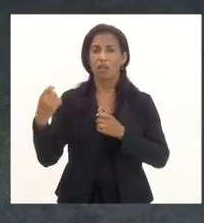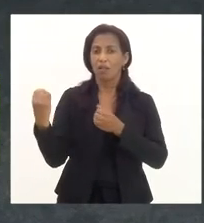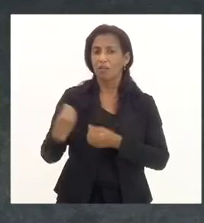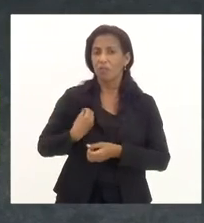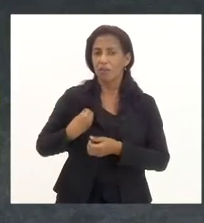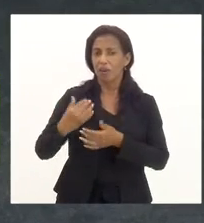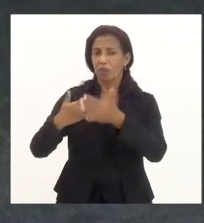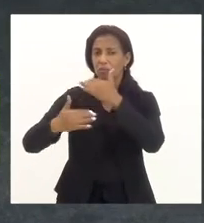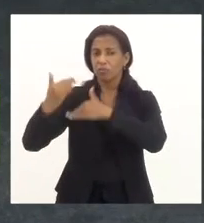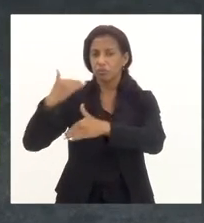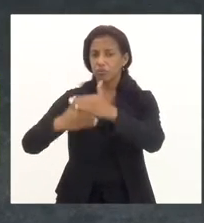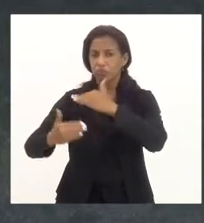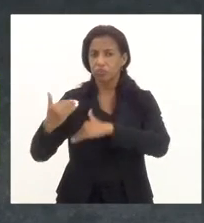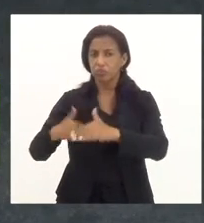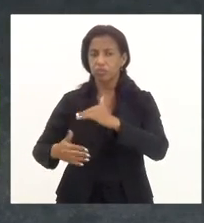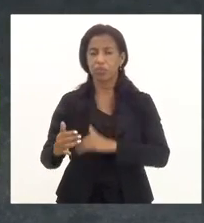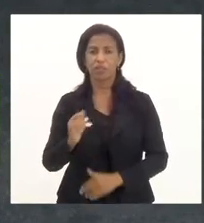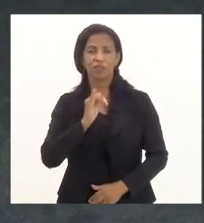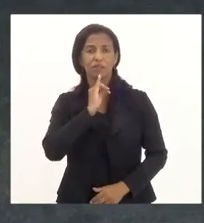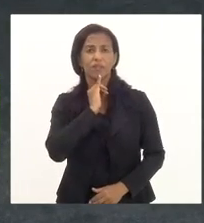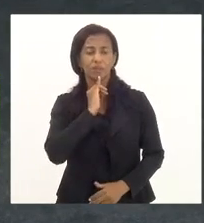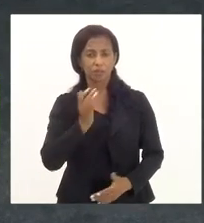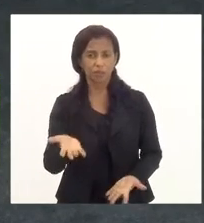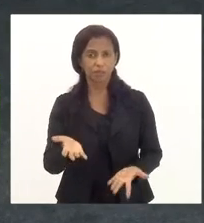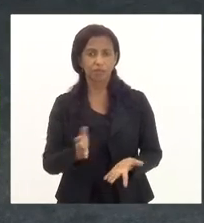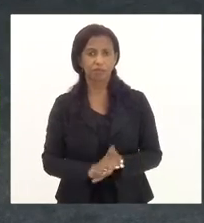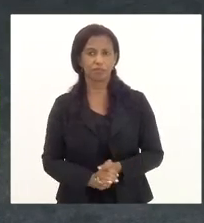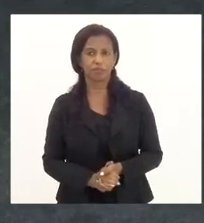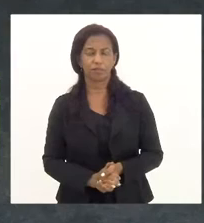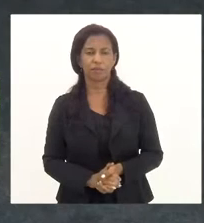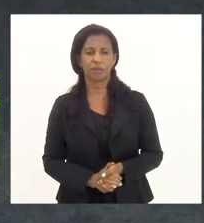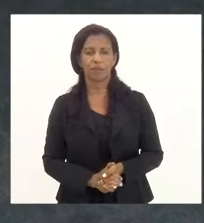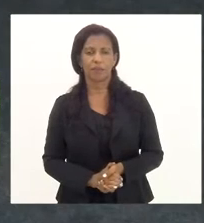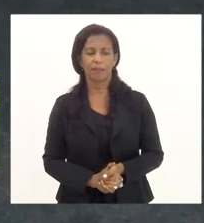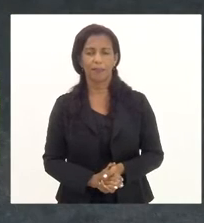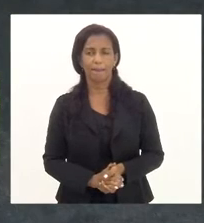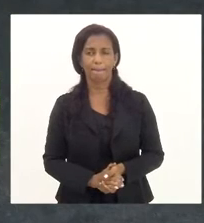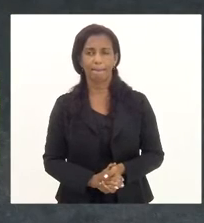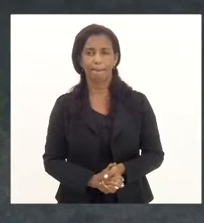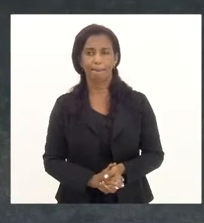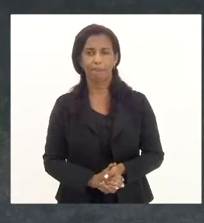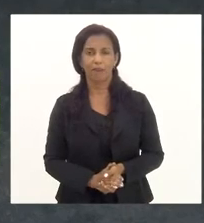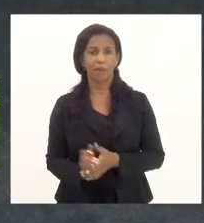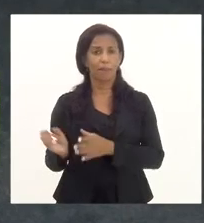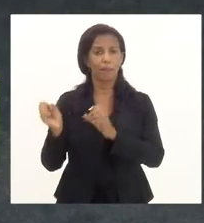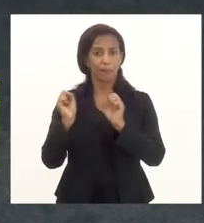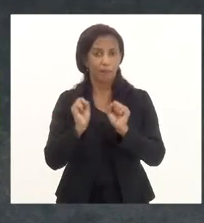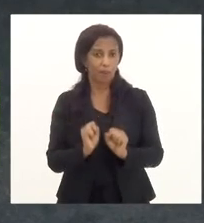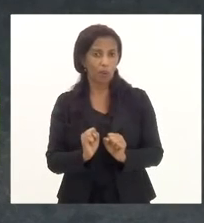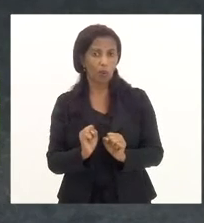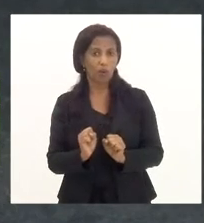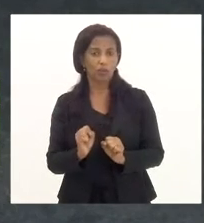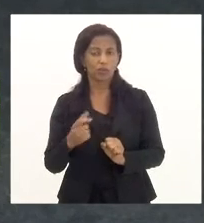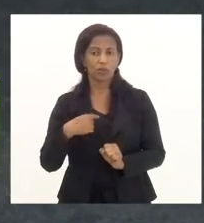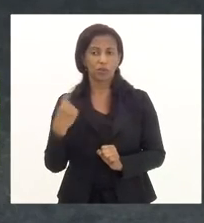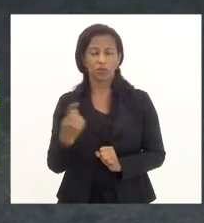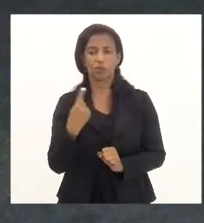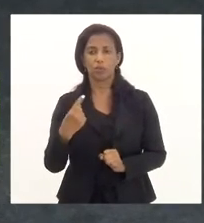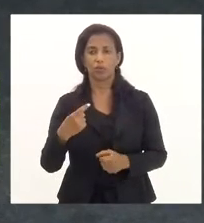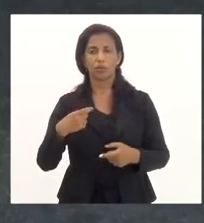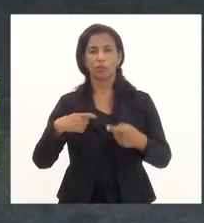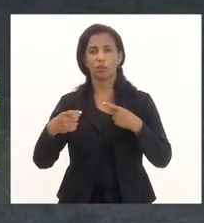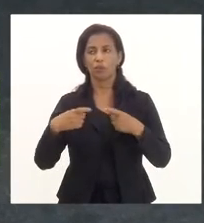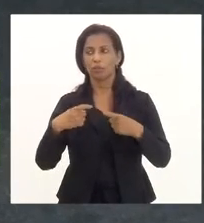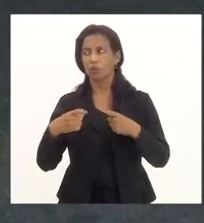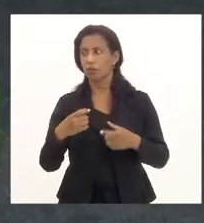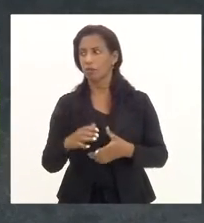desmonte né que infelizmente né é a poderá estamos lutando para